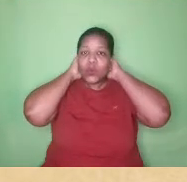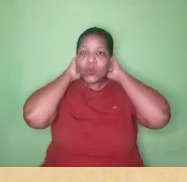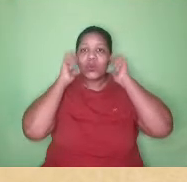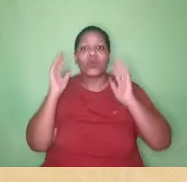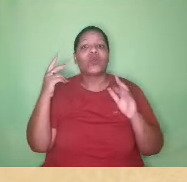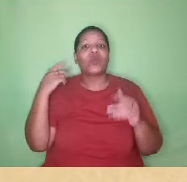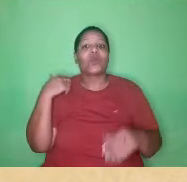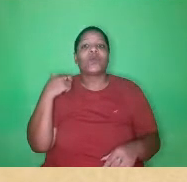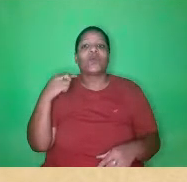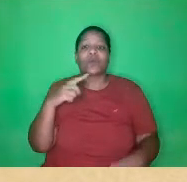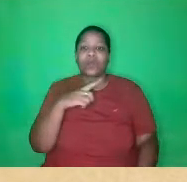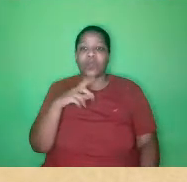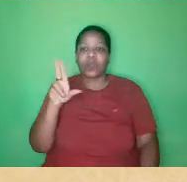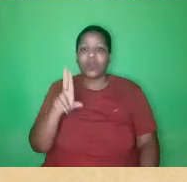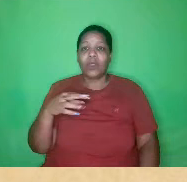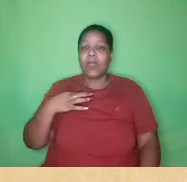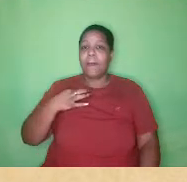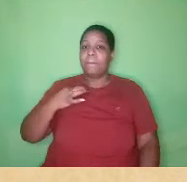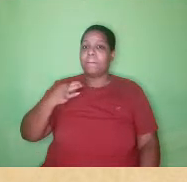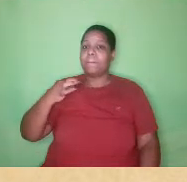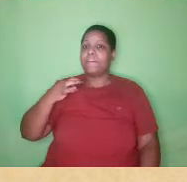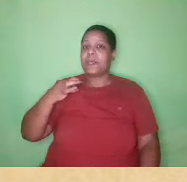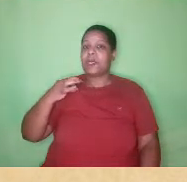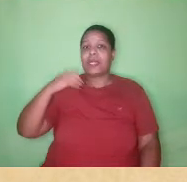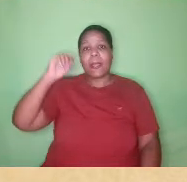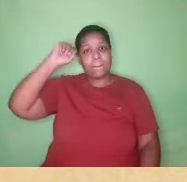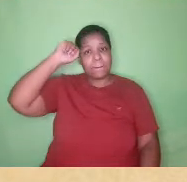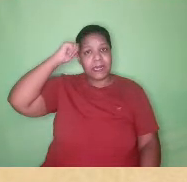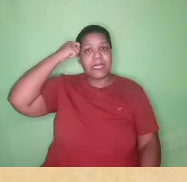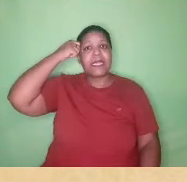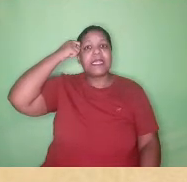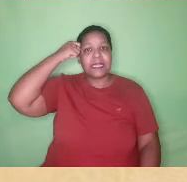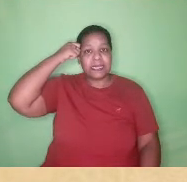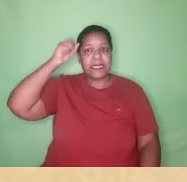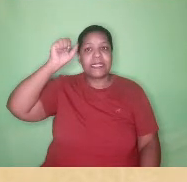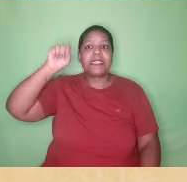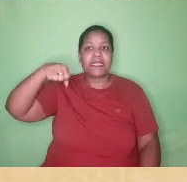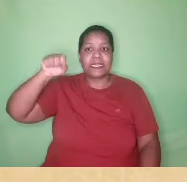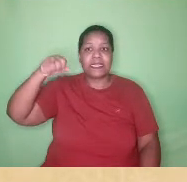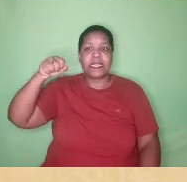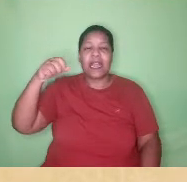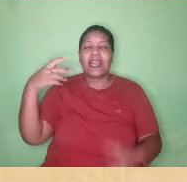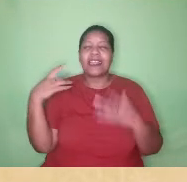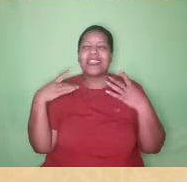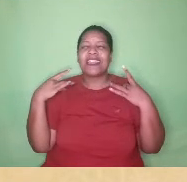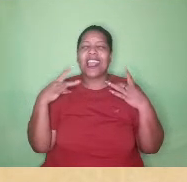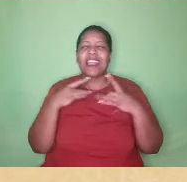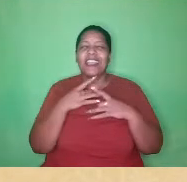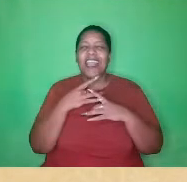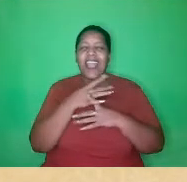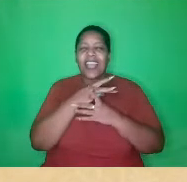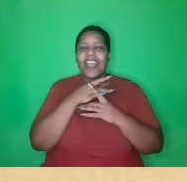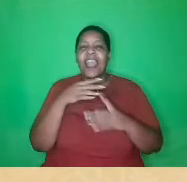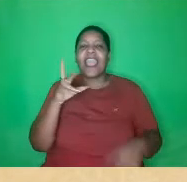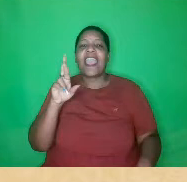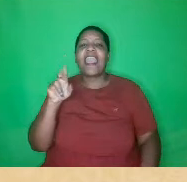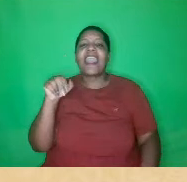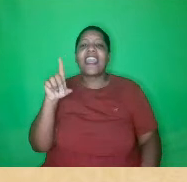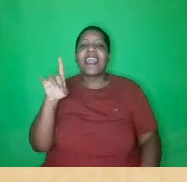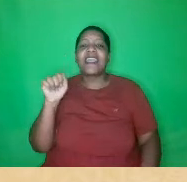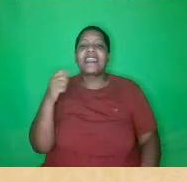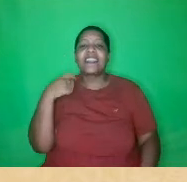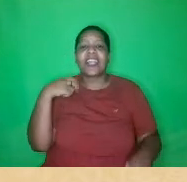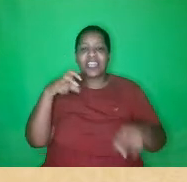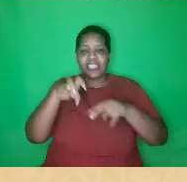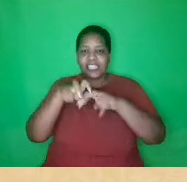estou com uma blusa preta, com detalhes em renda, estou sentada